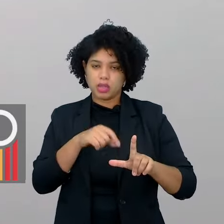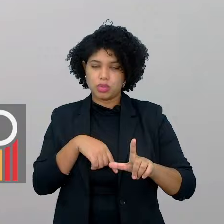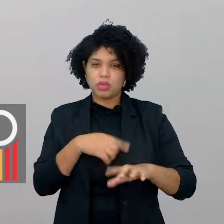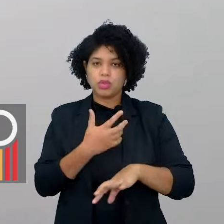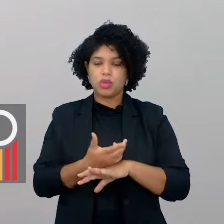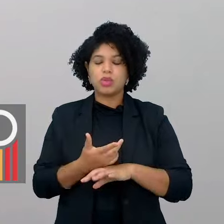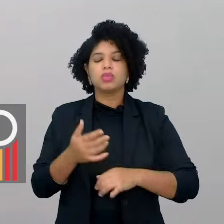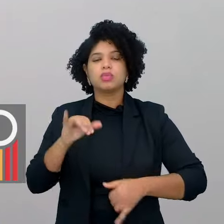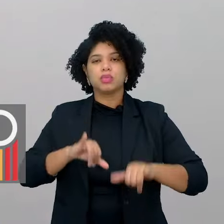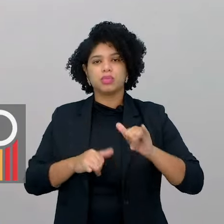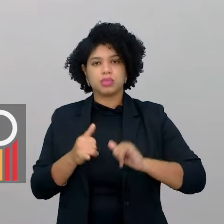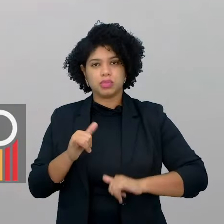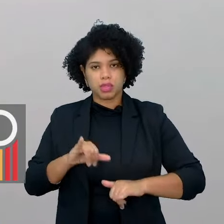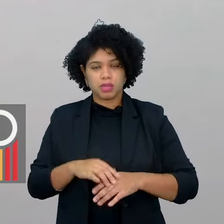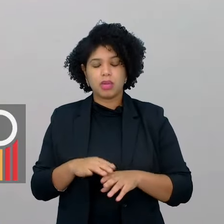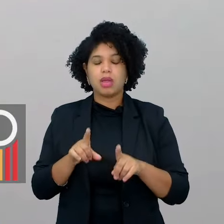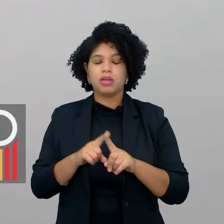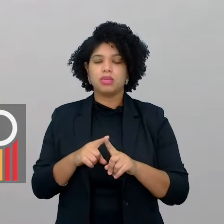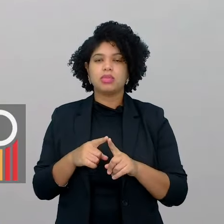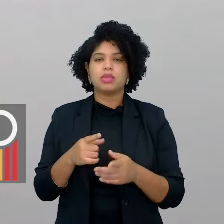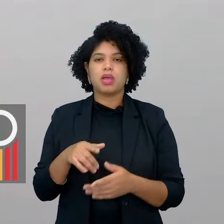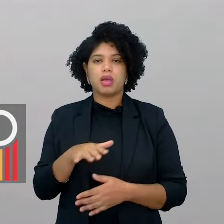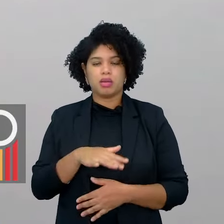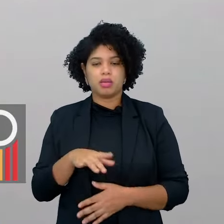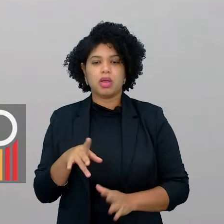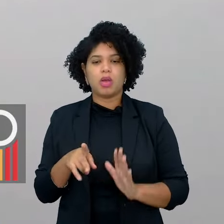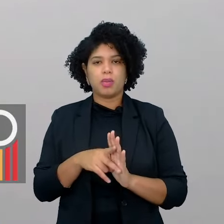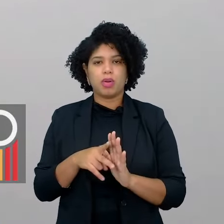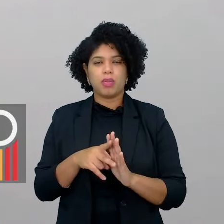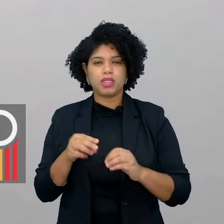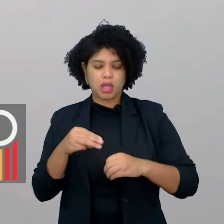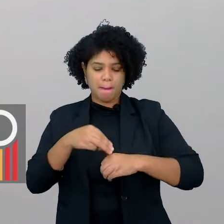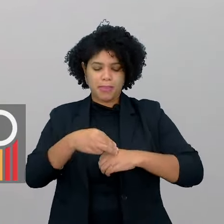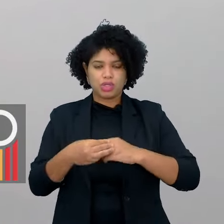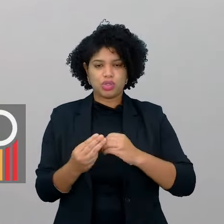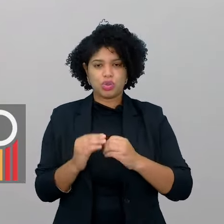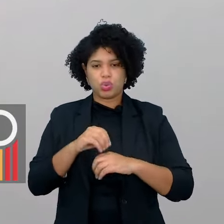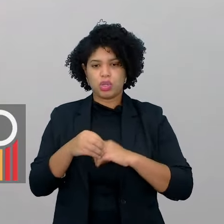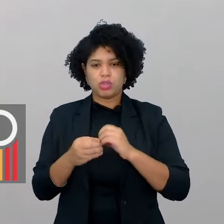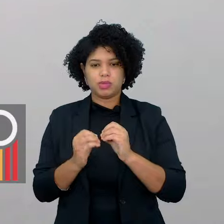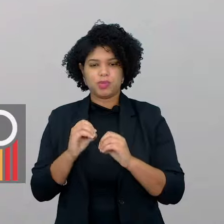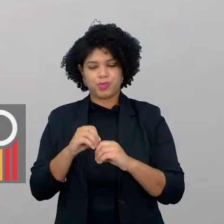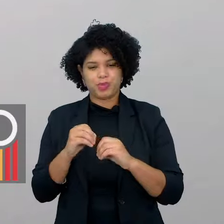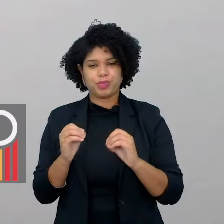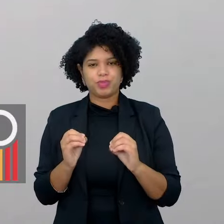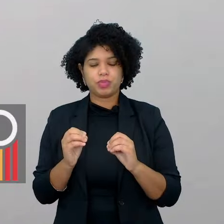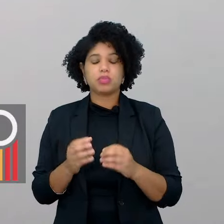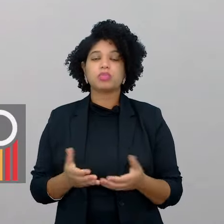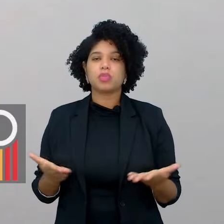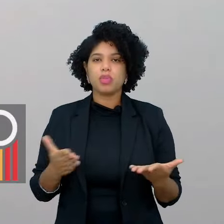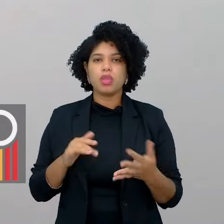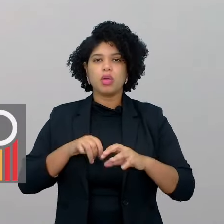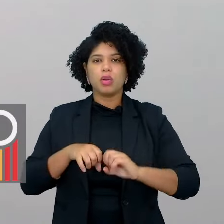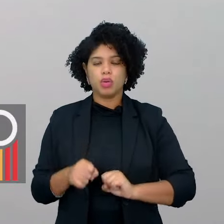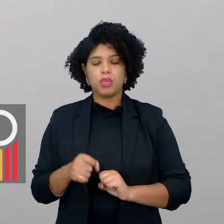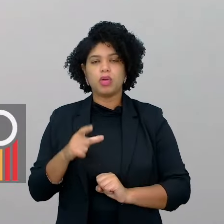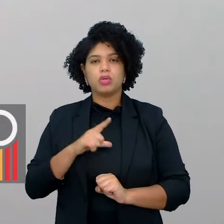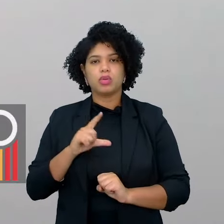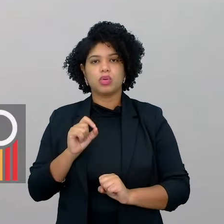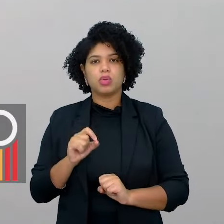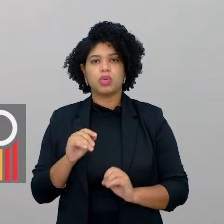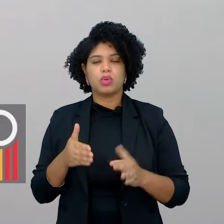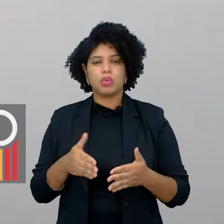mestrado na área da educação, mais voltado para a física de partículas. Em relação à formação de hoje, então, a gente vai